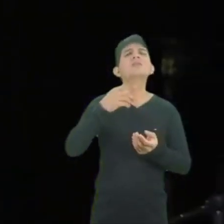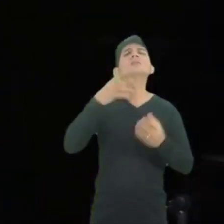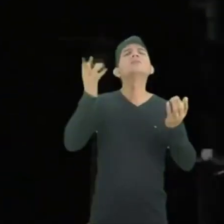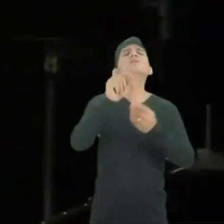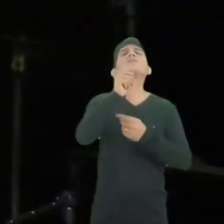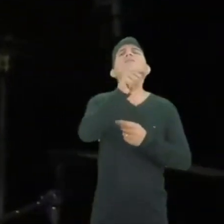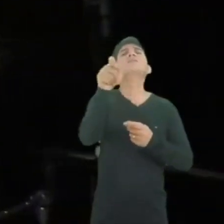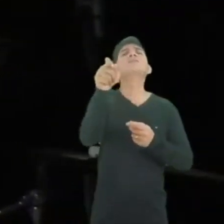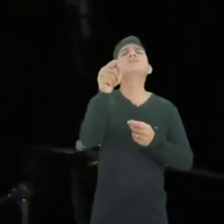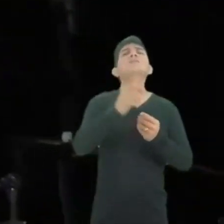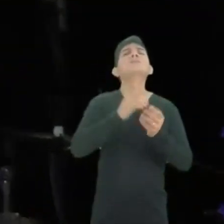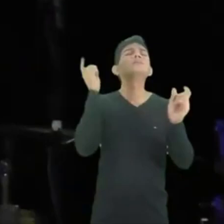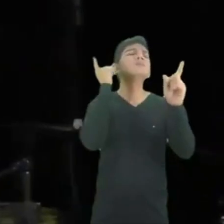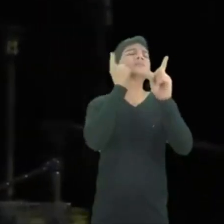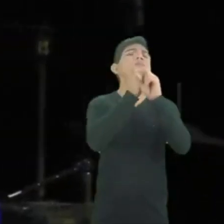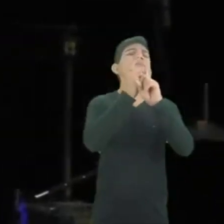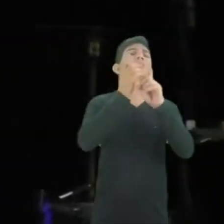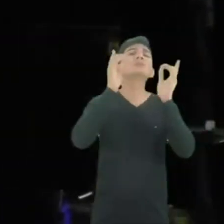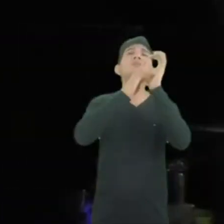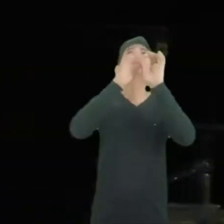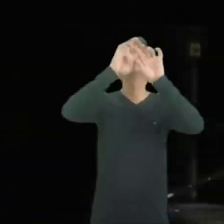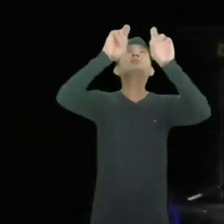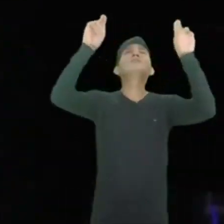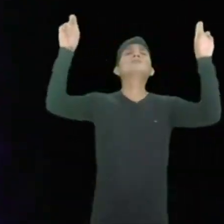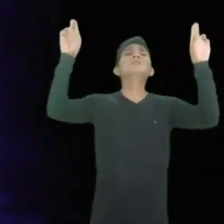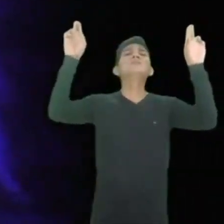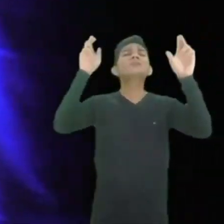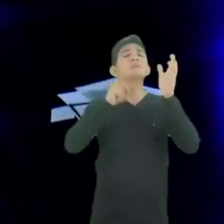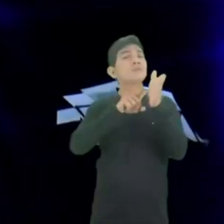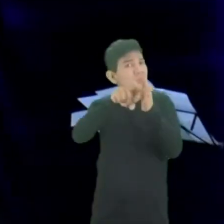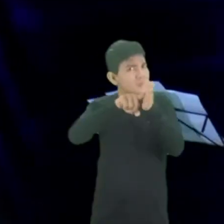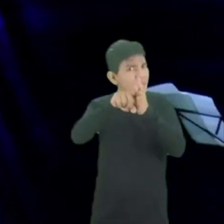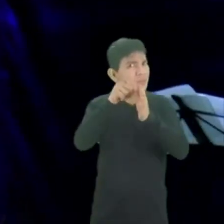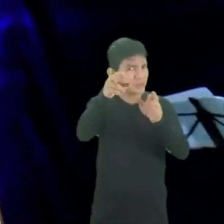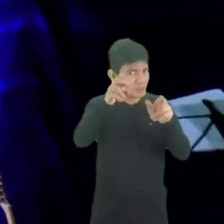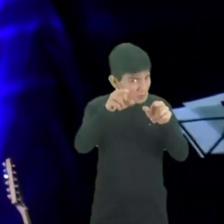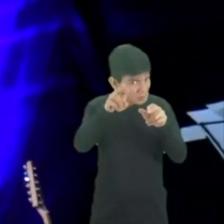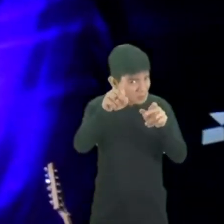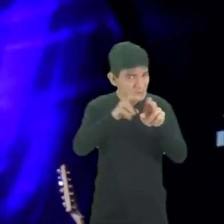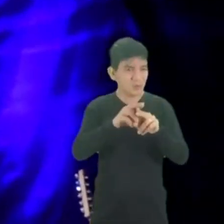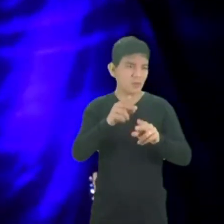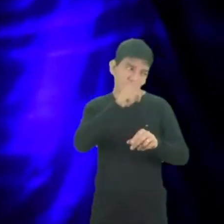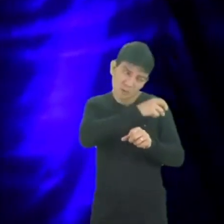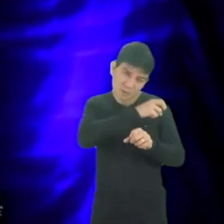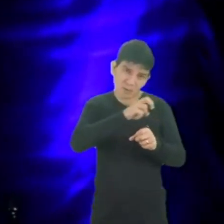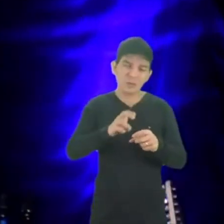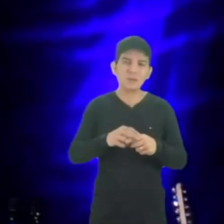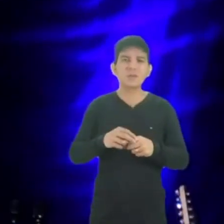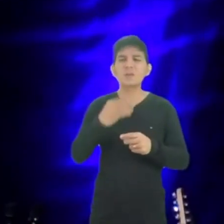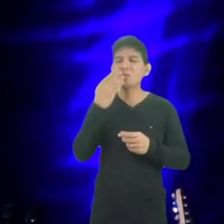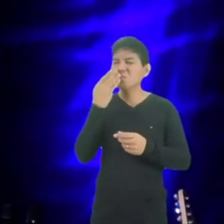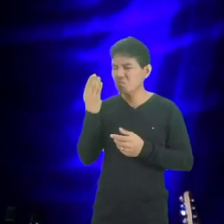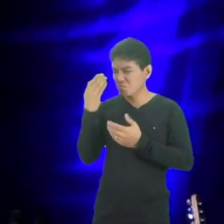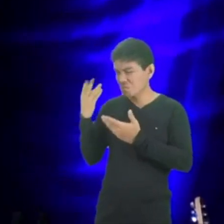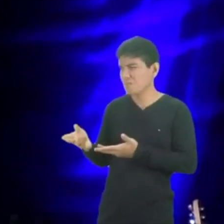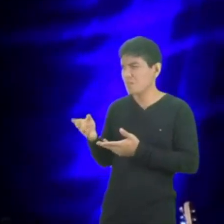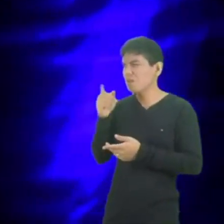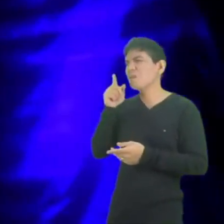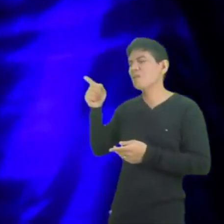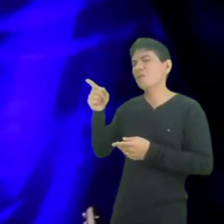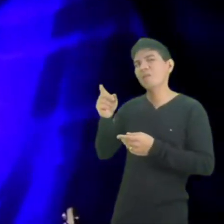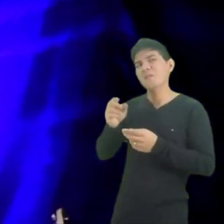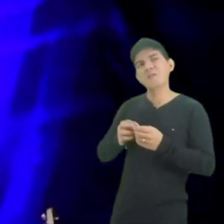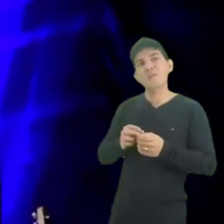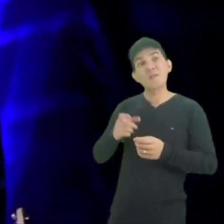Jesus nos céus? Faça a pergunta para o seu irmão do seu lado, diga: meu irmão, você vai para o inferno ou você vai para